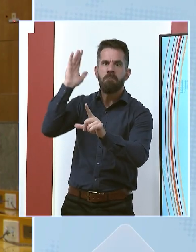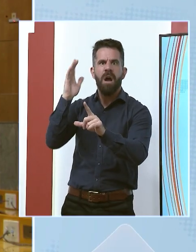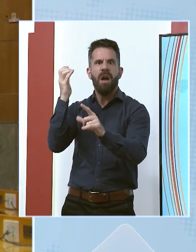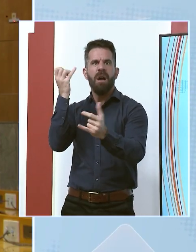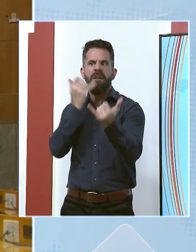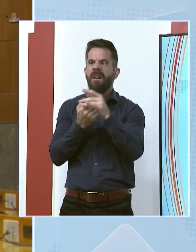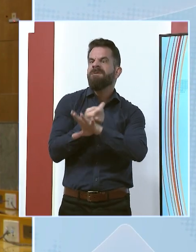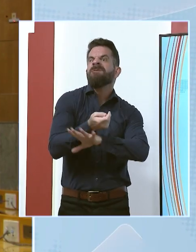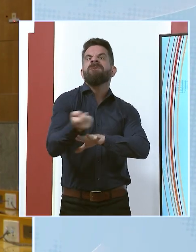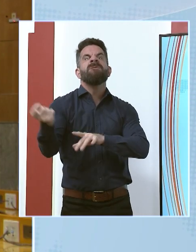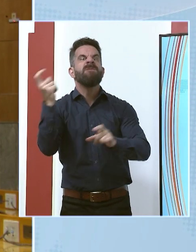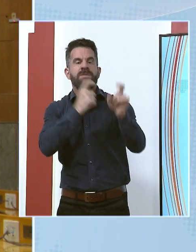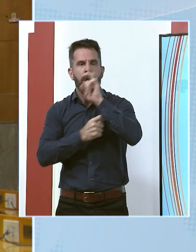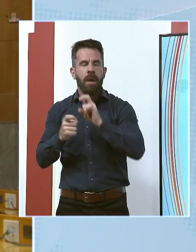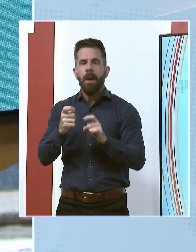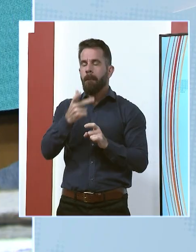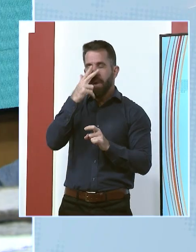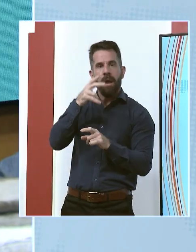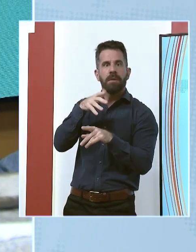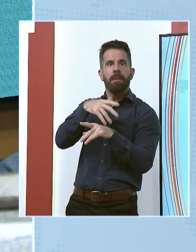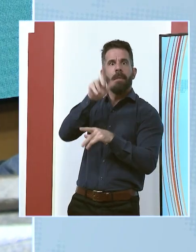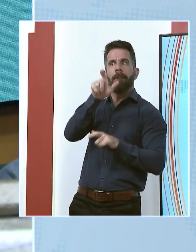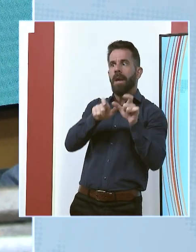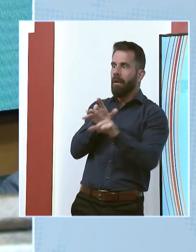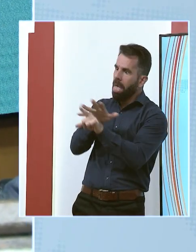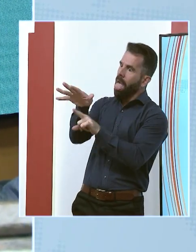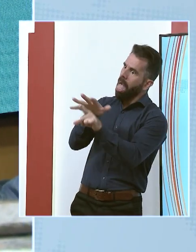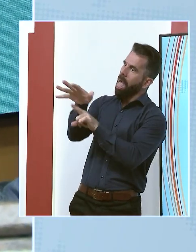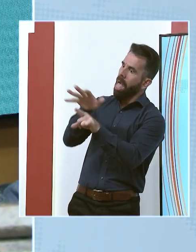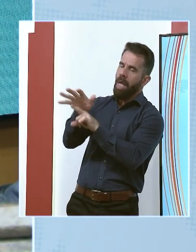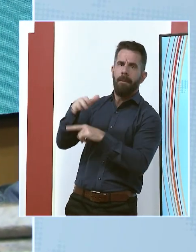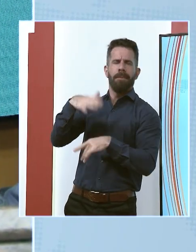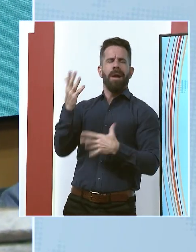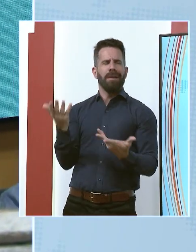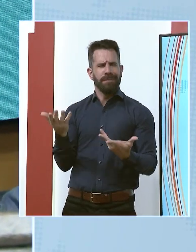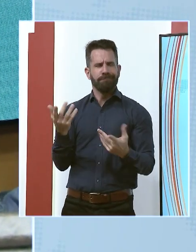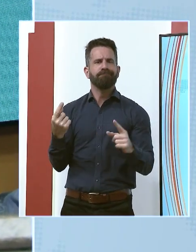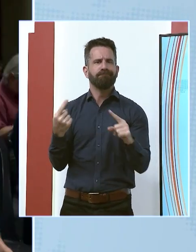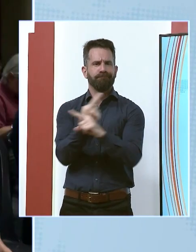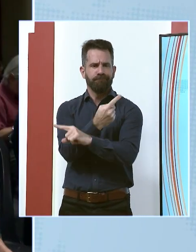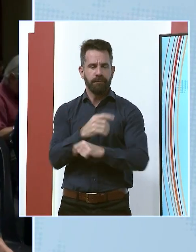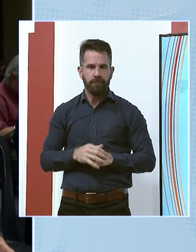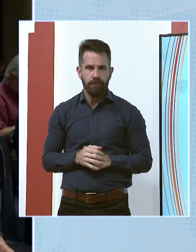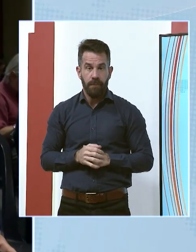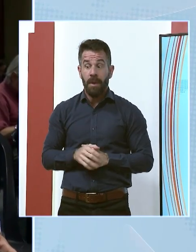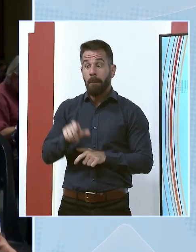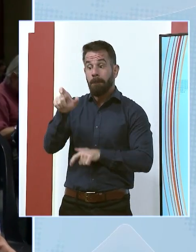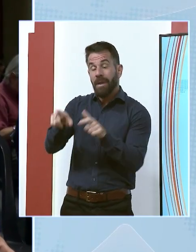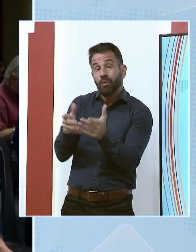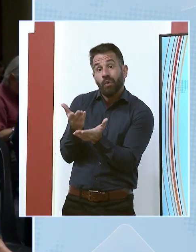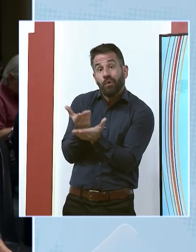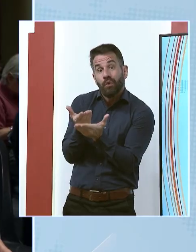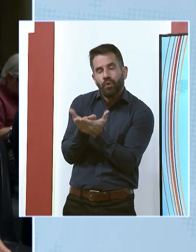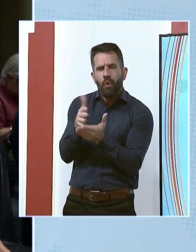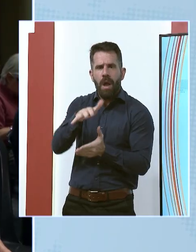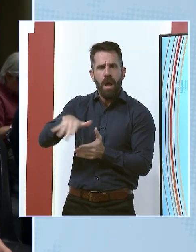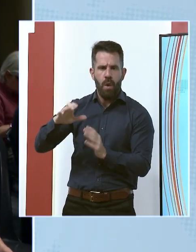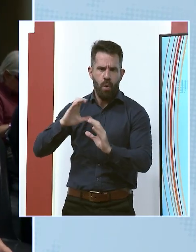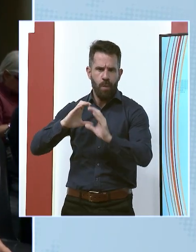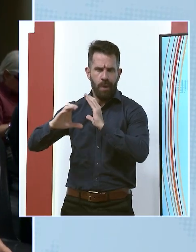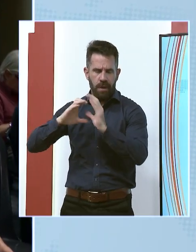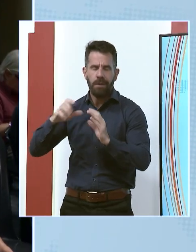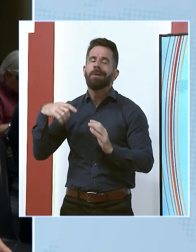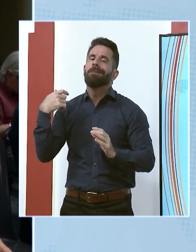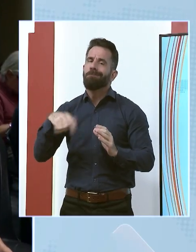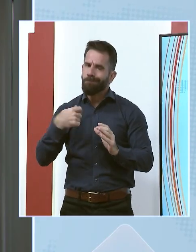desinformativo o conteúdo, maior o engajamento. Quem estuda a comunicação já há algum tempo entende que uma regulamentação precisa ser colocada em